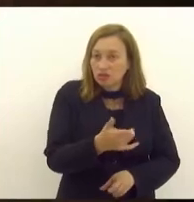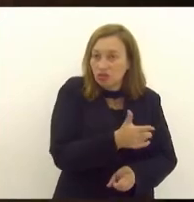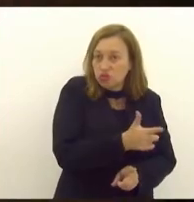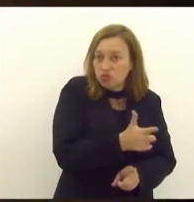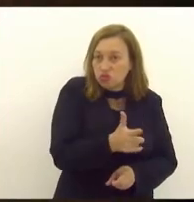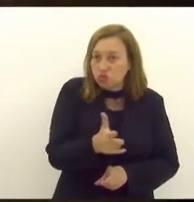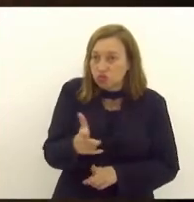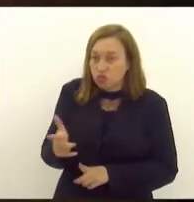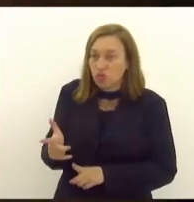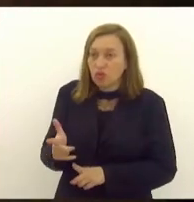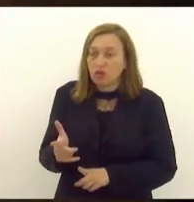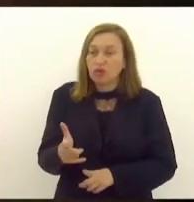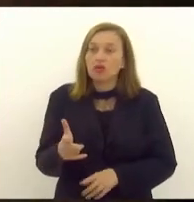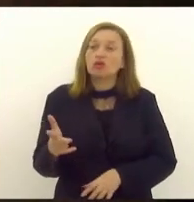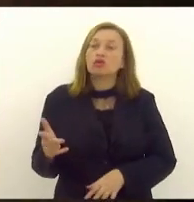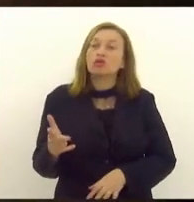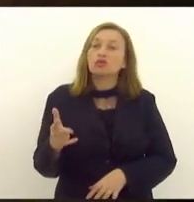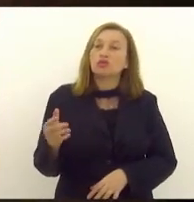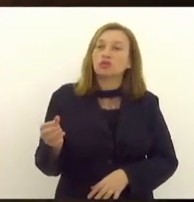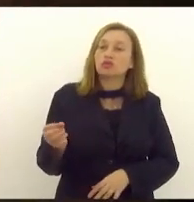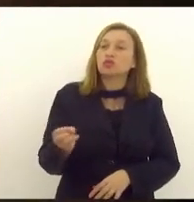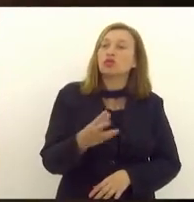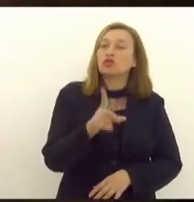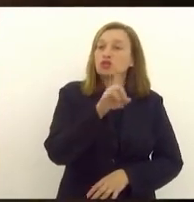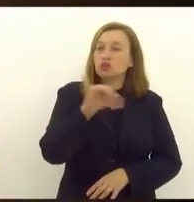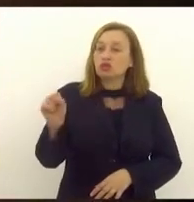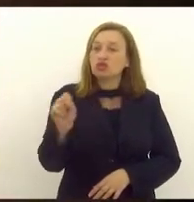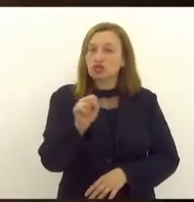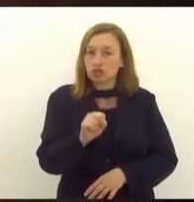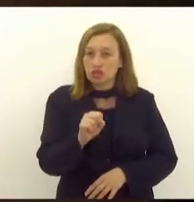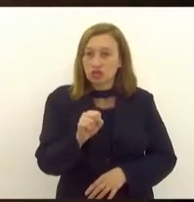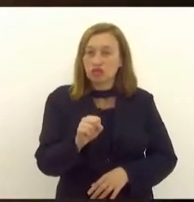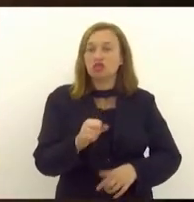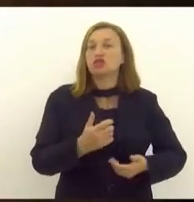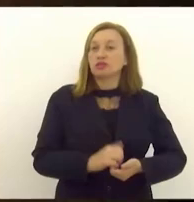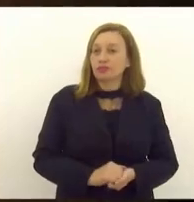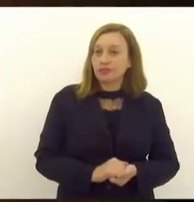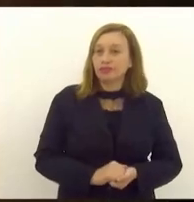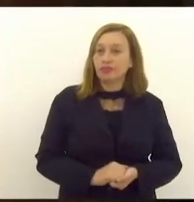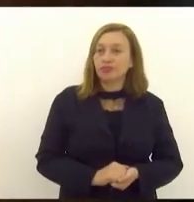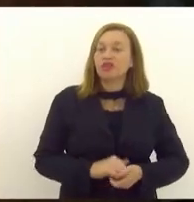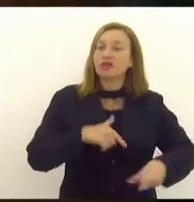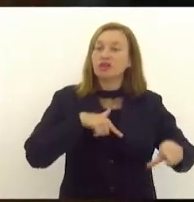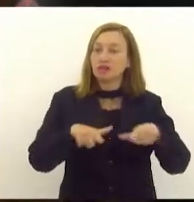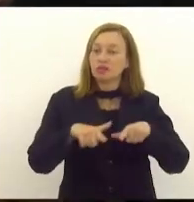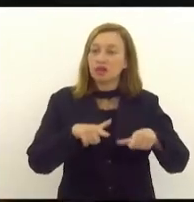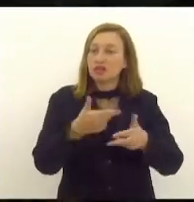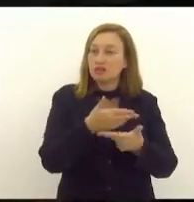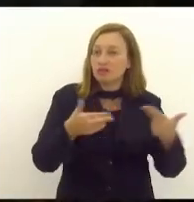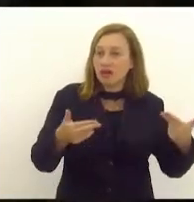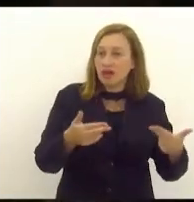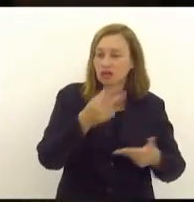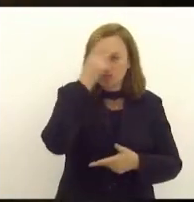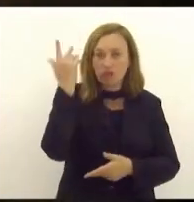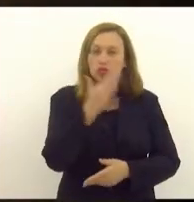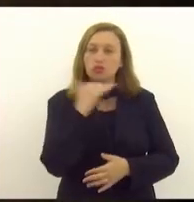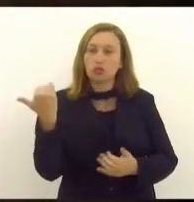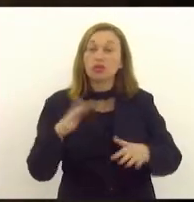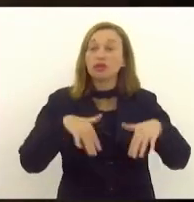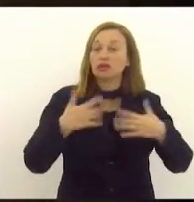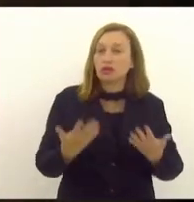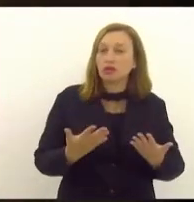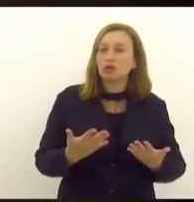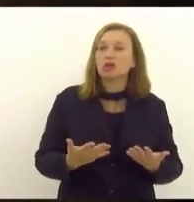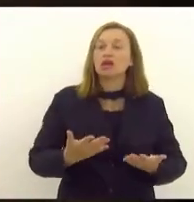da o caso Nova Brasília que foram dois dias de operação incessante que resultou em diversas vítimas Ou seja